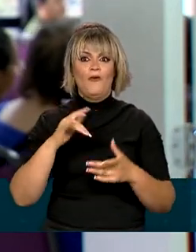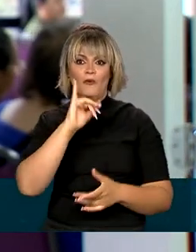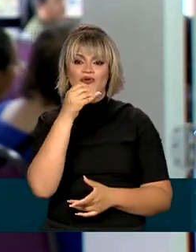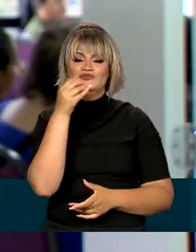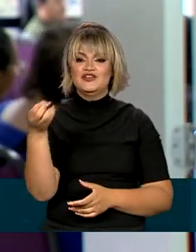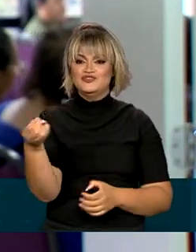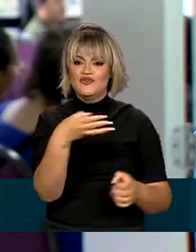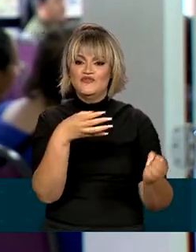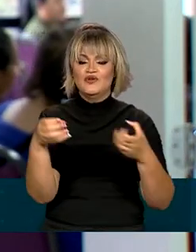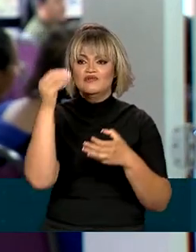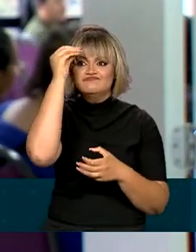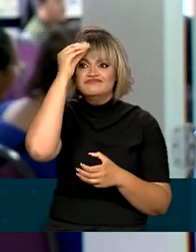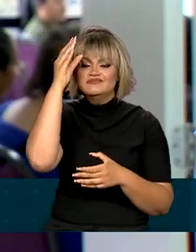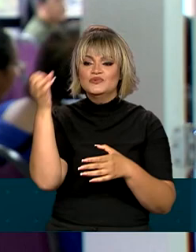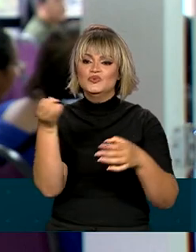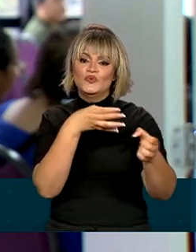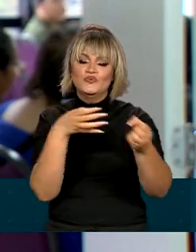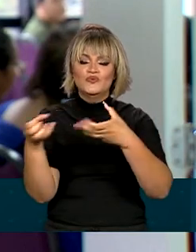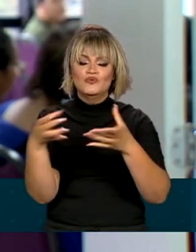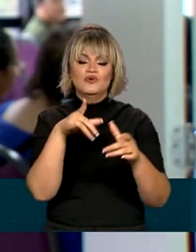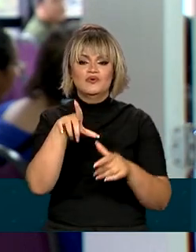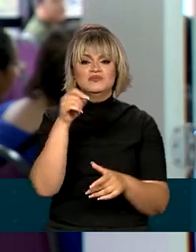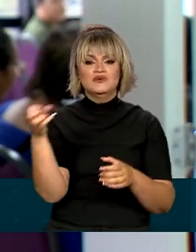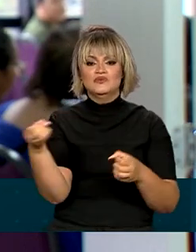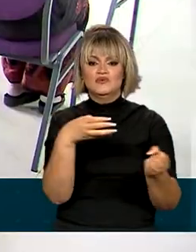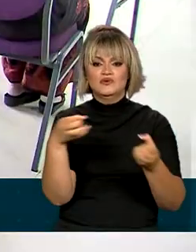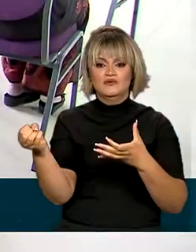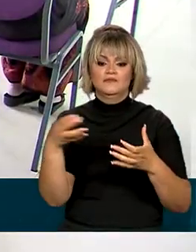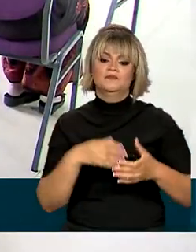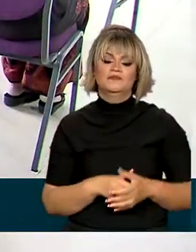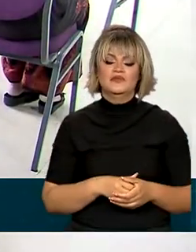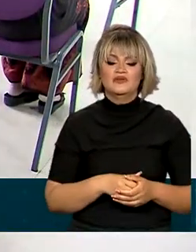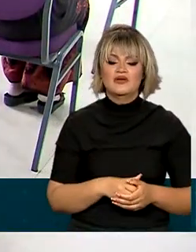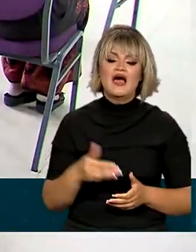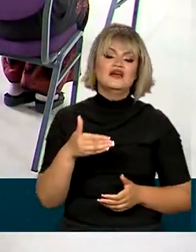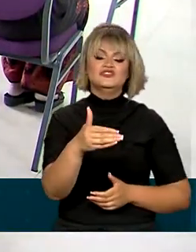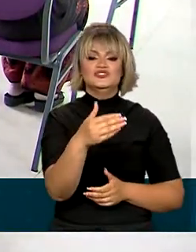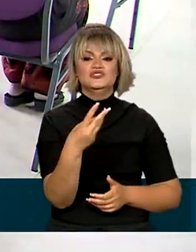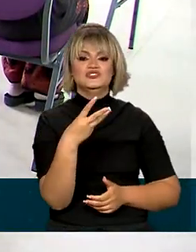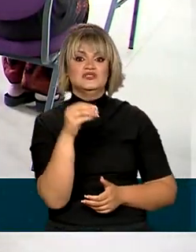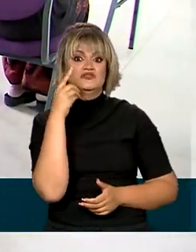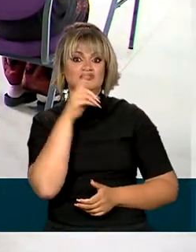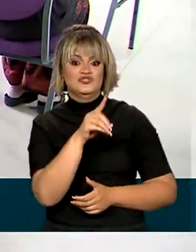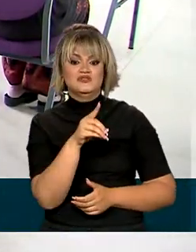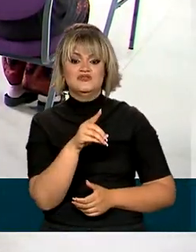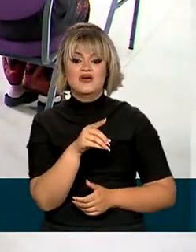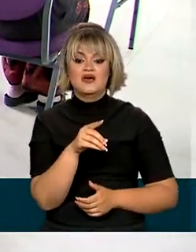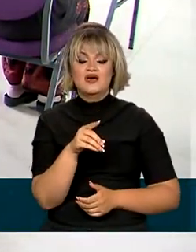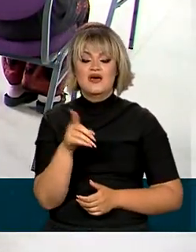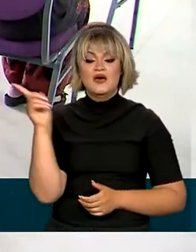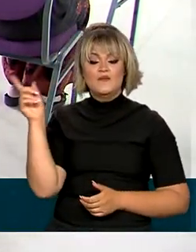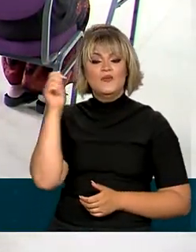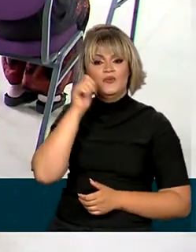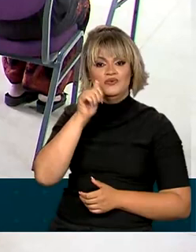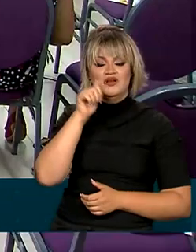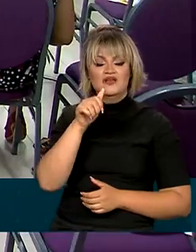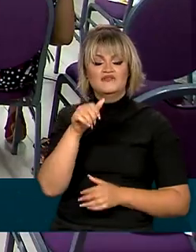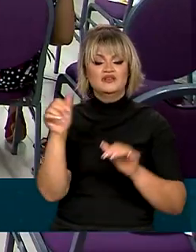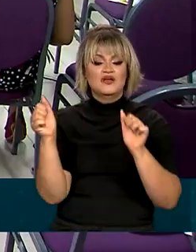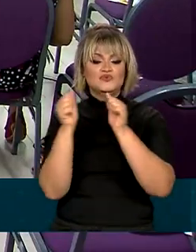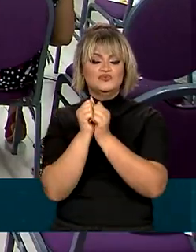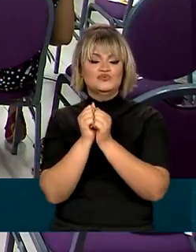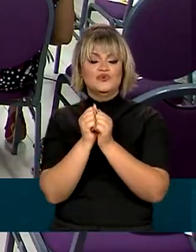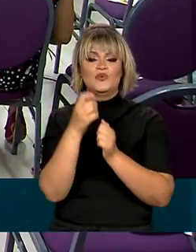assim, buscar novos conhecimentos e tal, outras alternativas. Nos próximos 30 dias, Elisângela terá a companhia